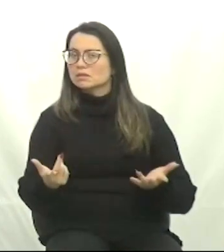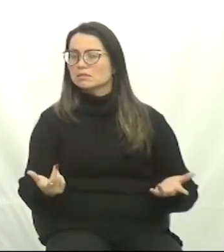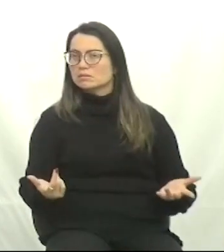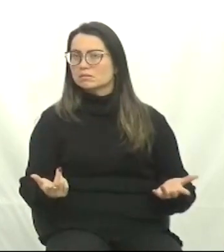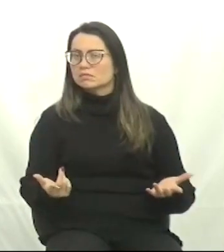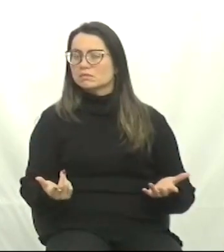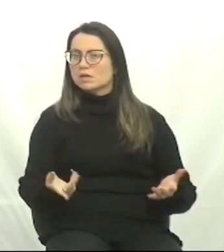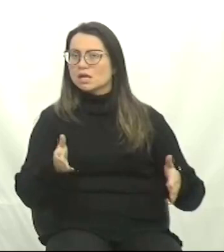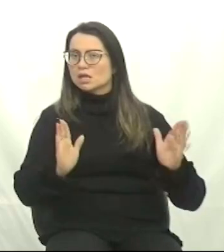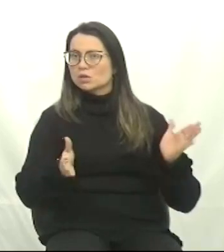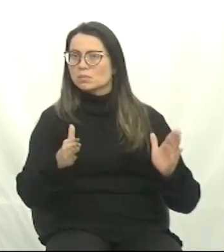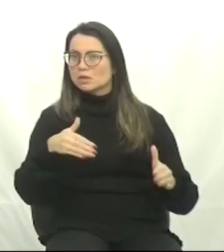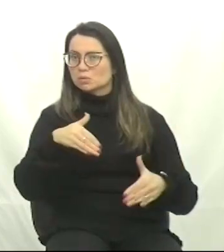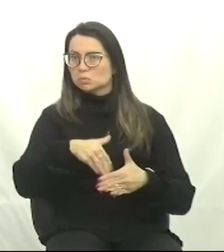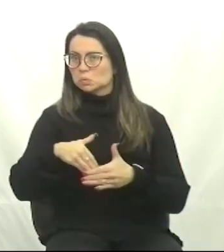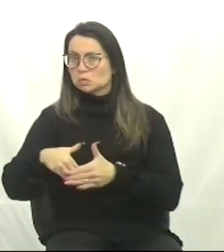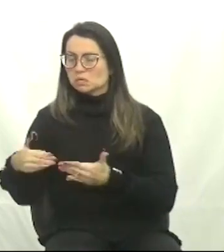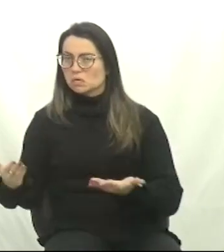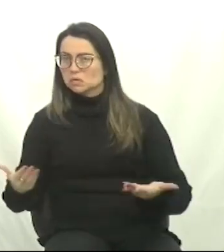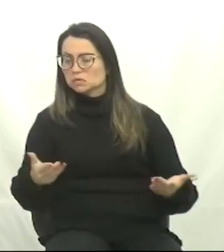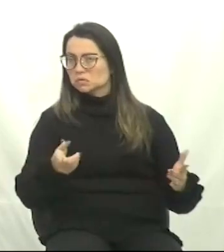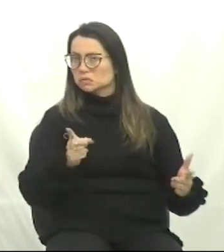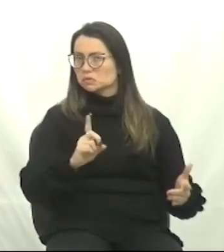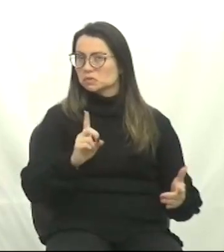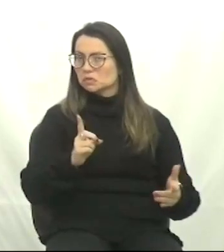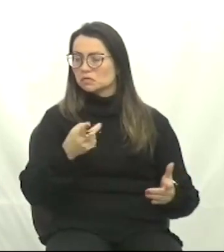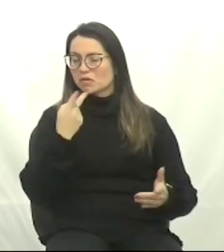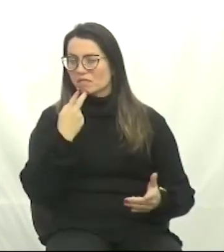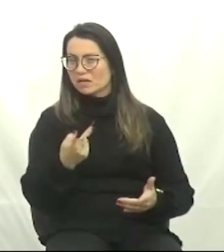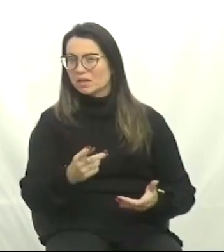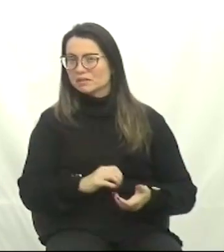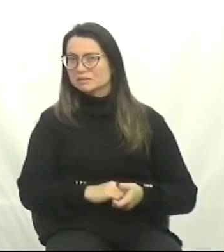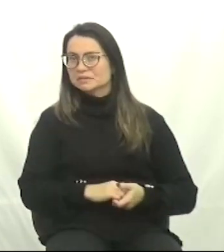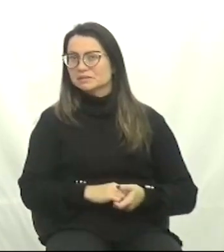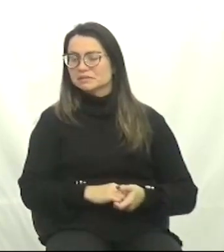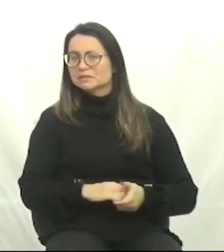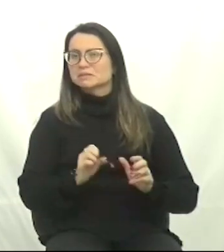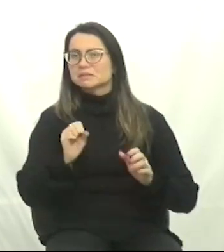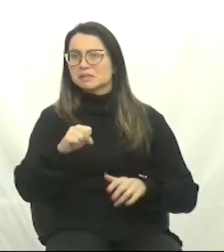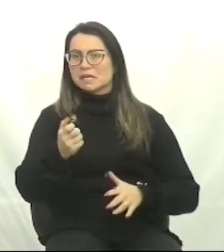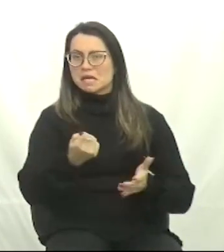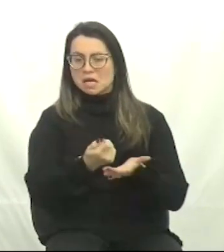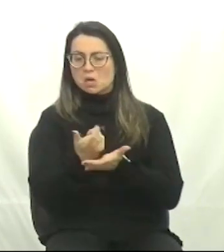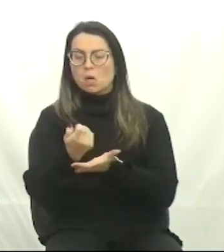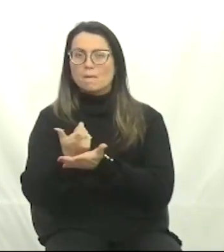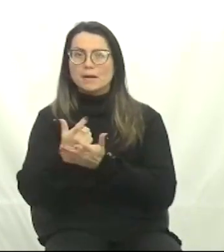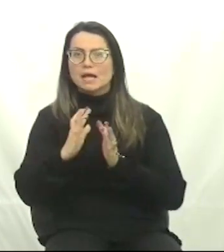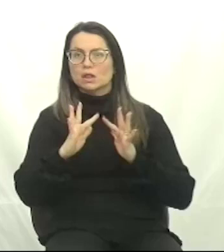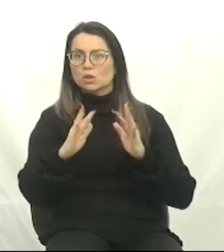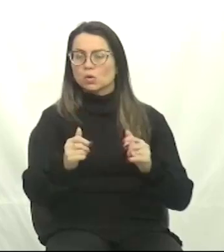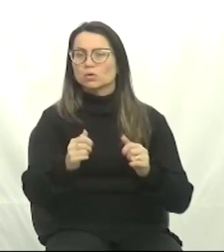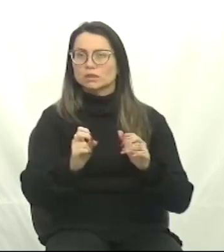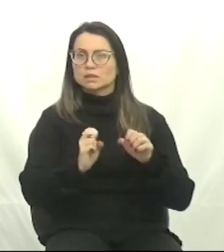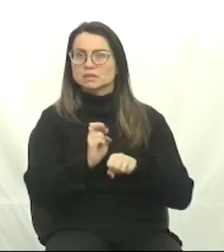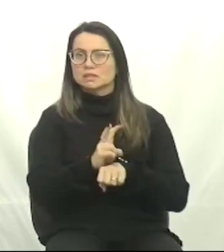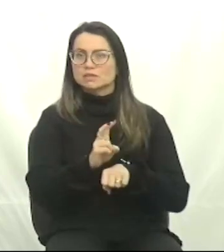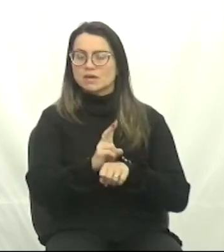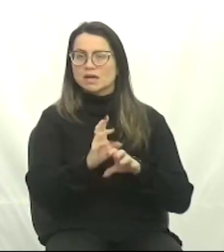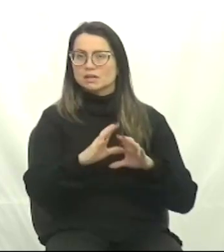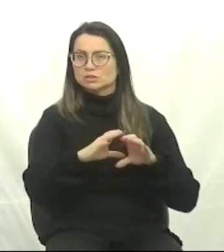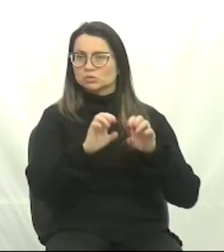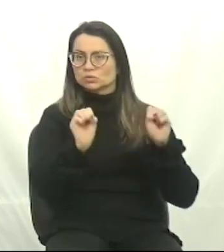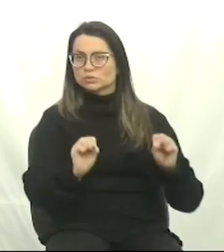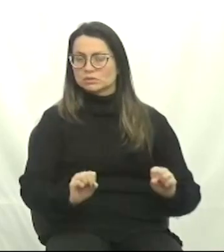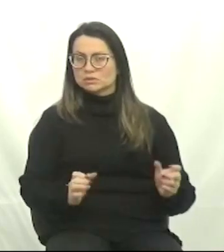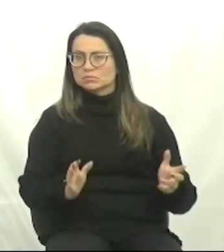campanha. Né? O que foi defendido na campanha seria a compra de todas as vagas da CAF. Então, senhor